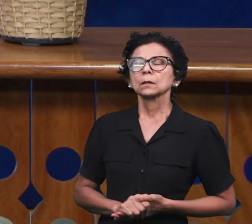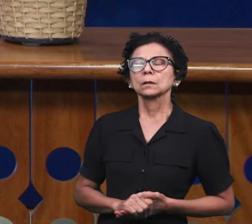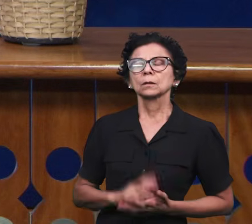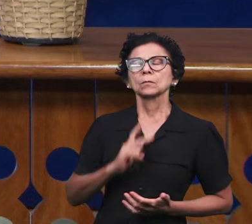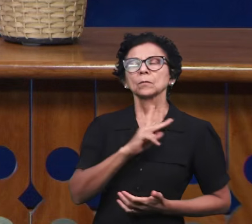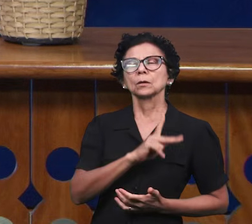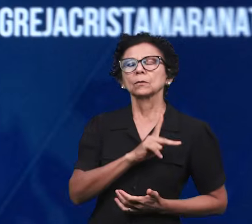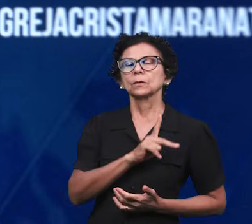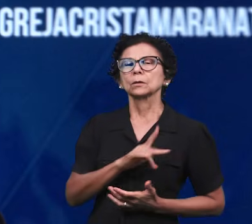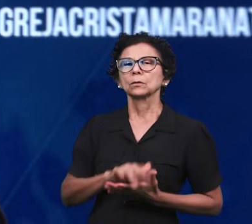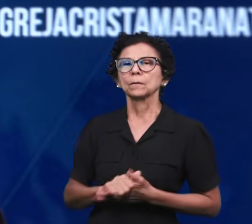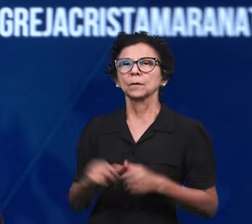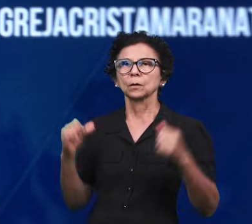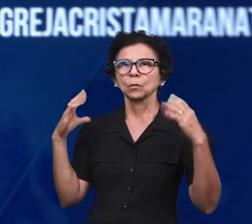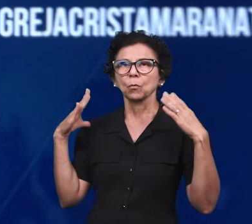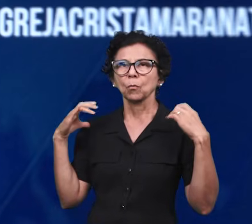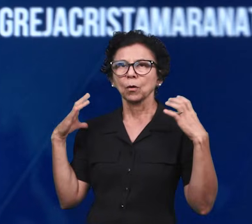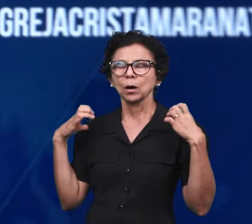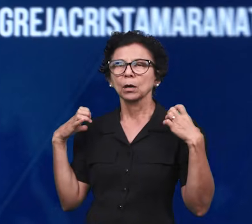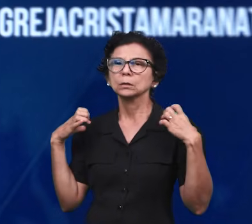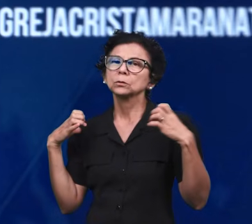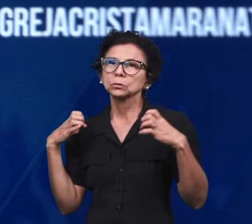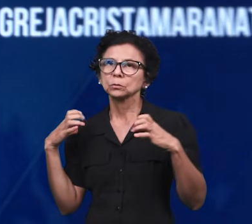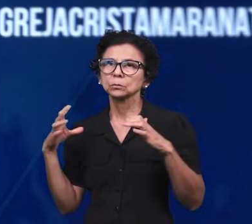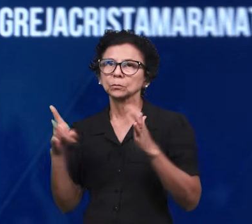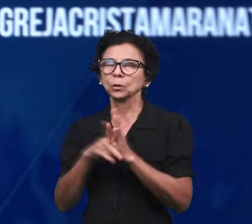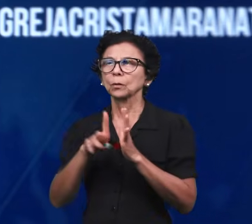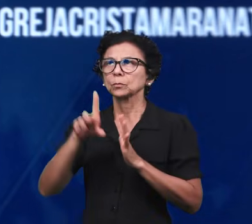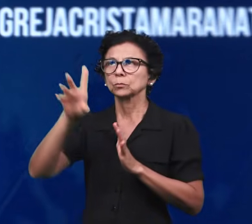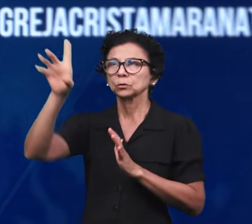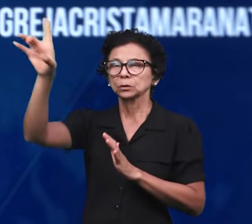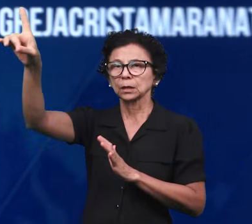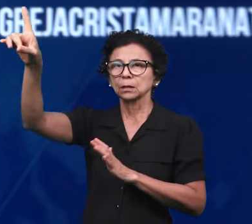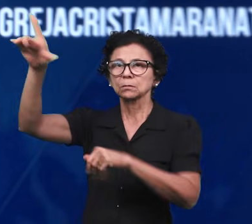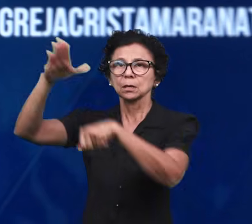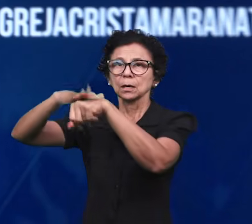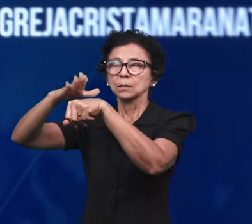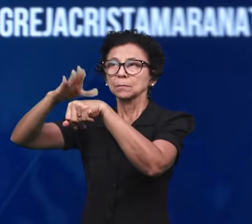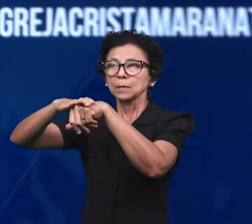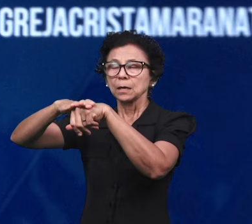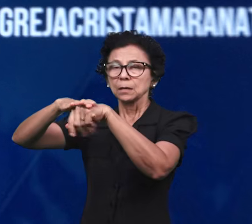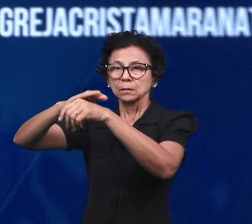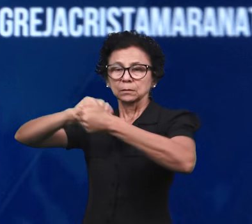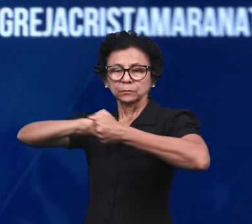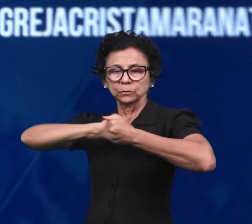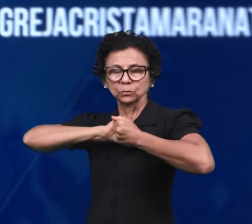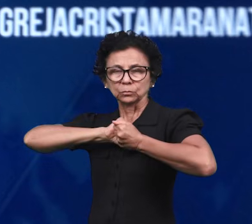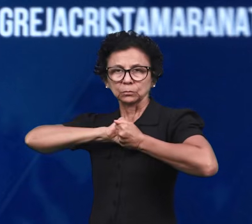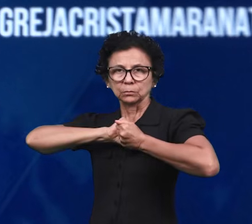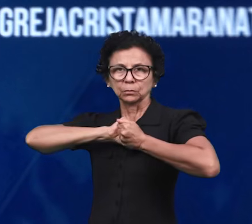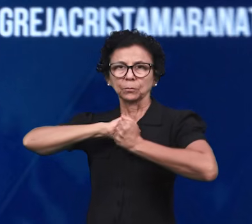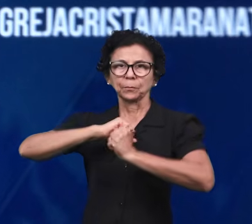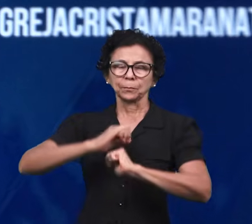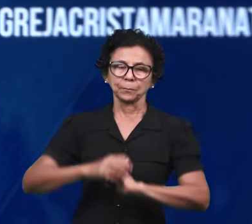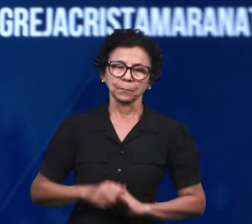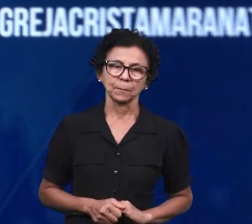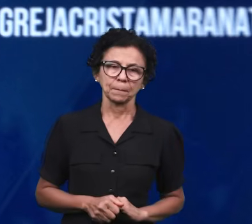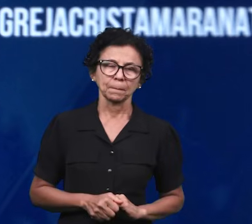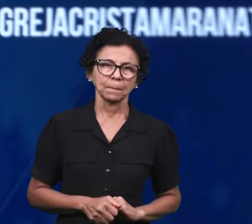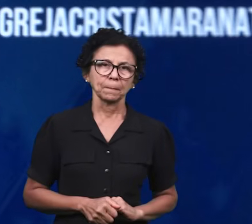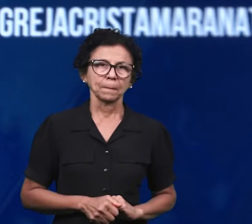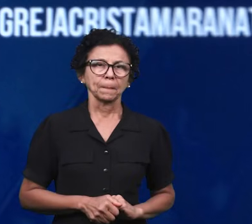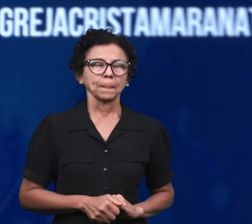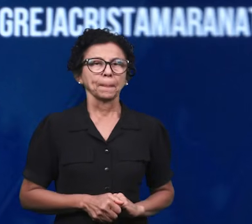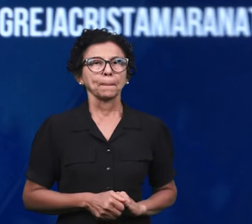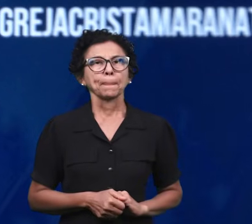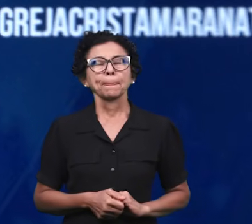comigo. Jovem, a sua identidade com o Senhor, de o Senhor te conhecer, claro, Ele te conhece, e de